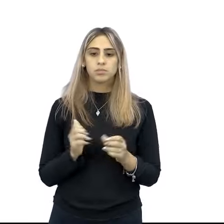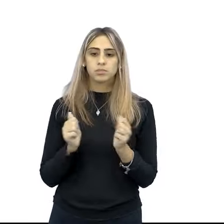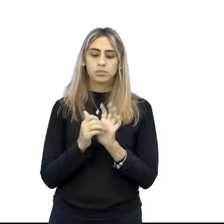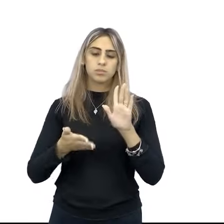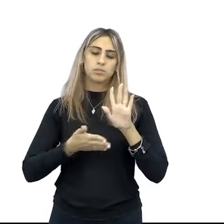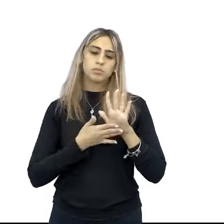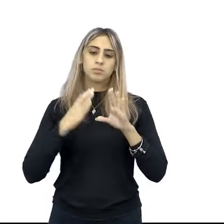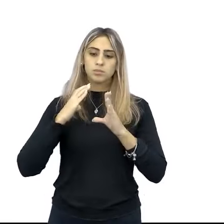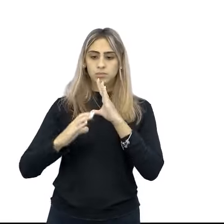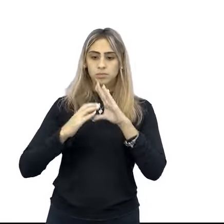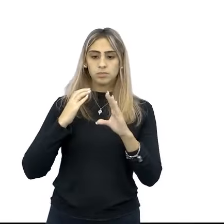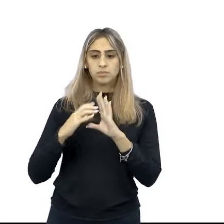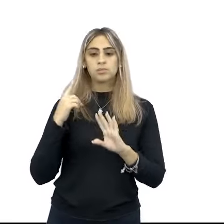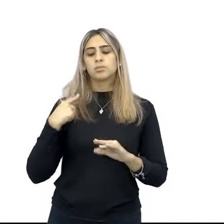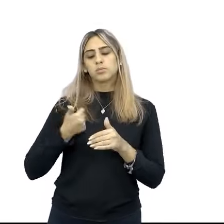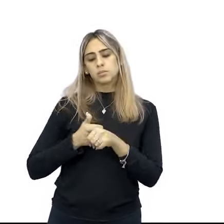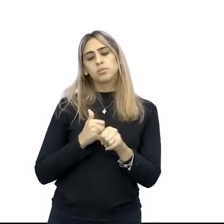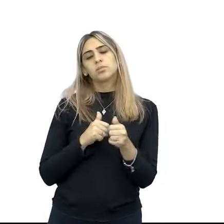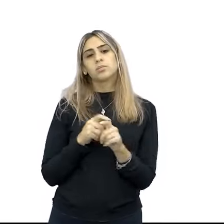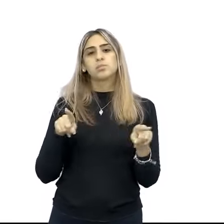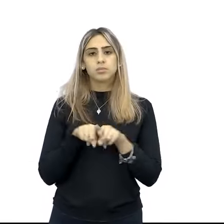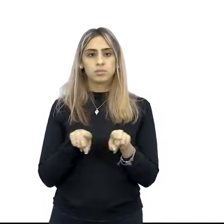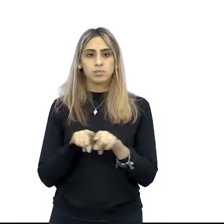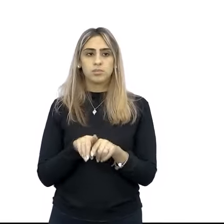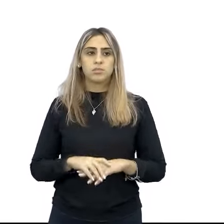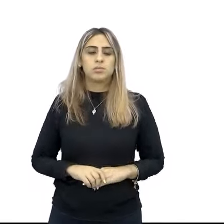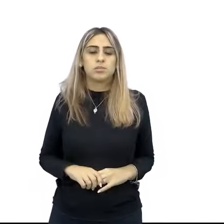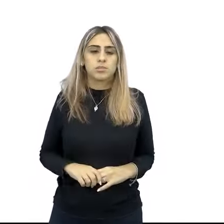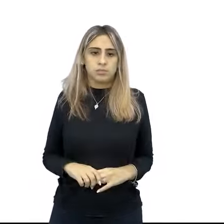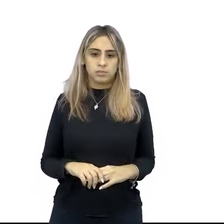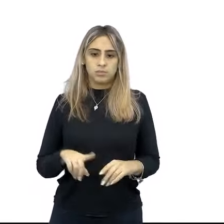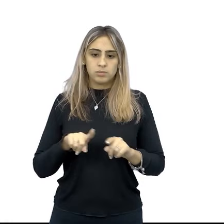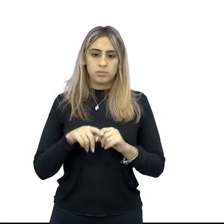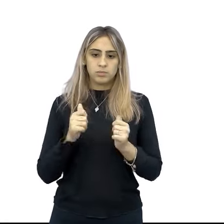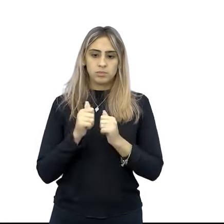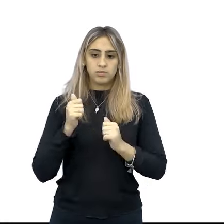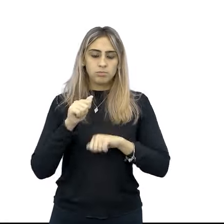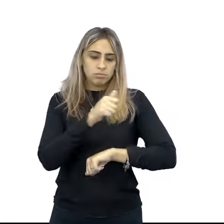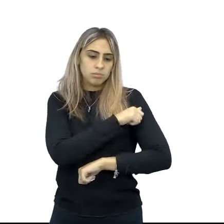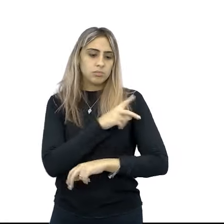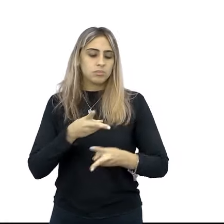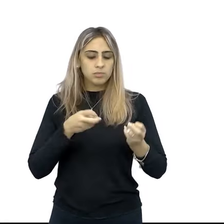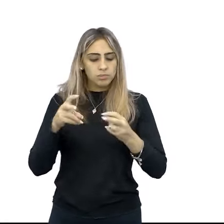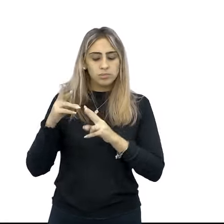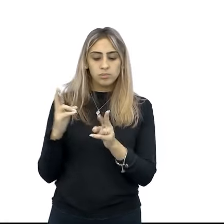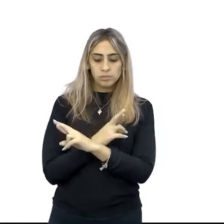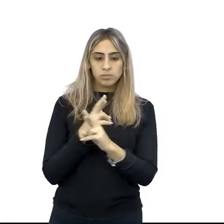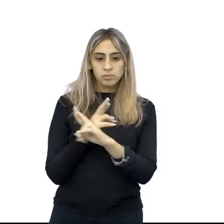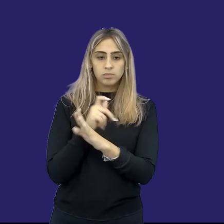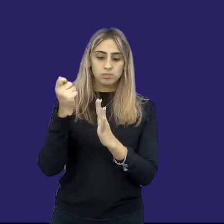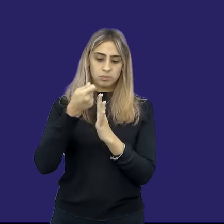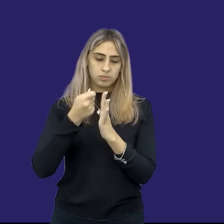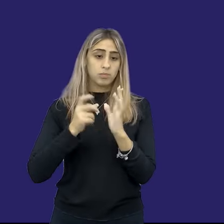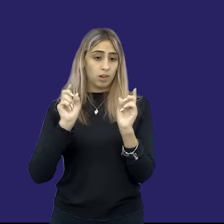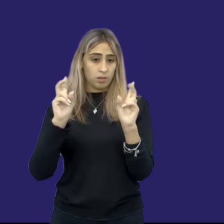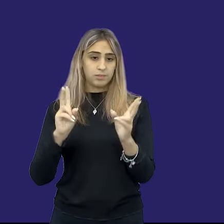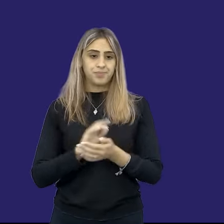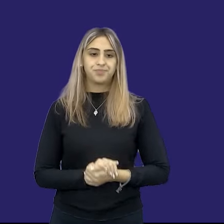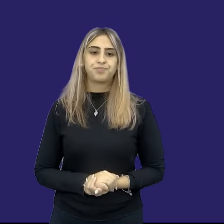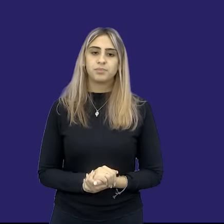propósito comunicativo da sequência, e que os estudantes percebam a relação com as situações de escrita,